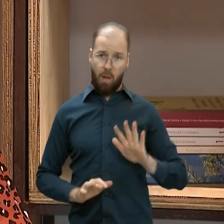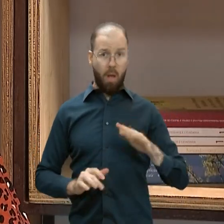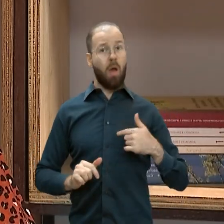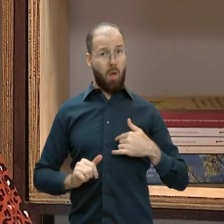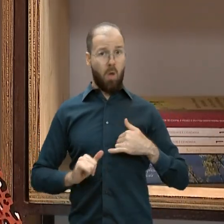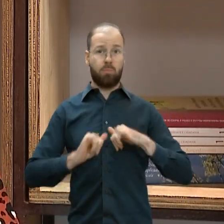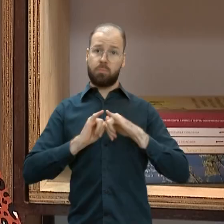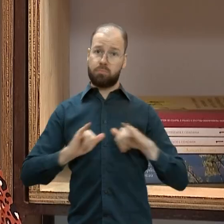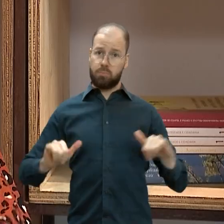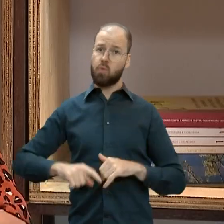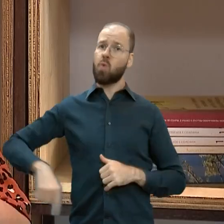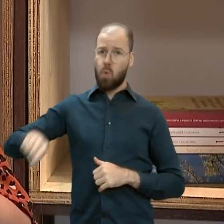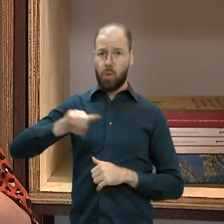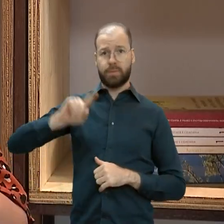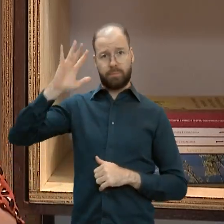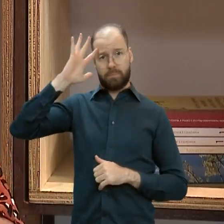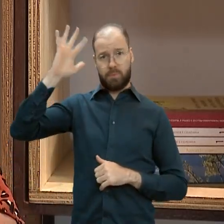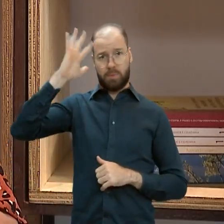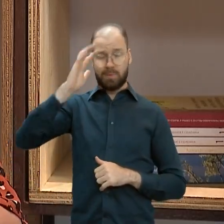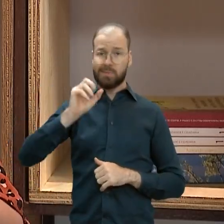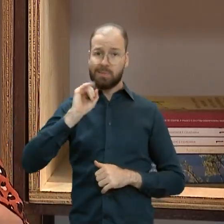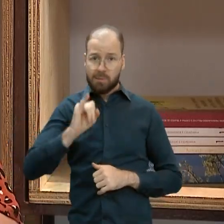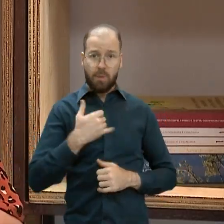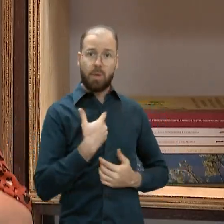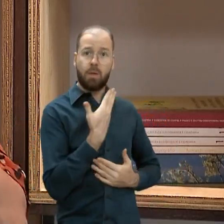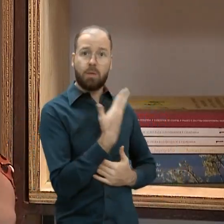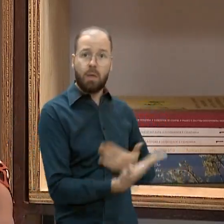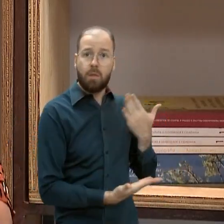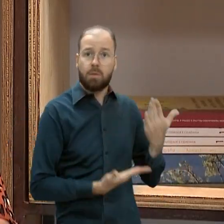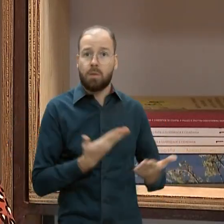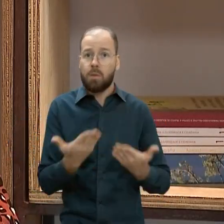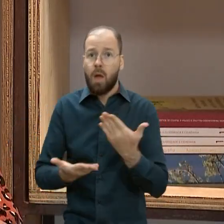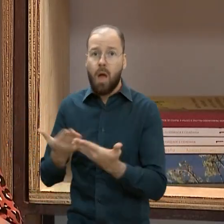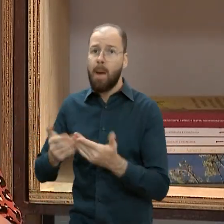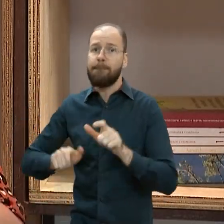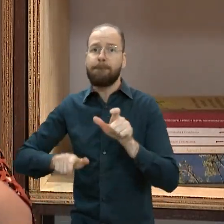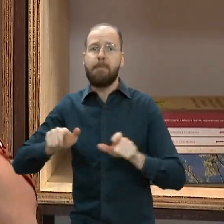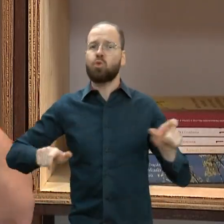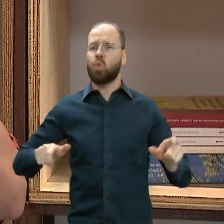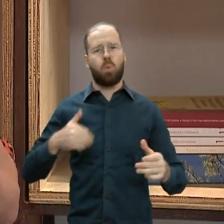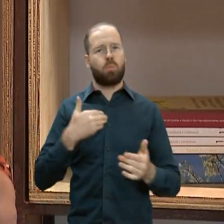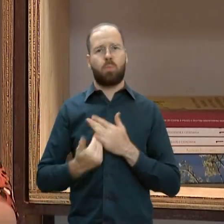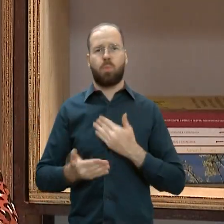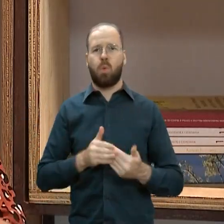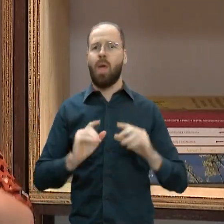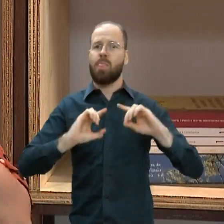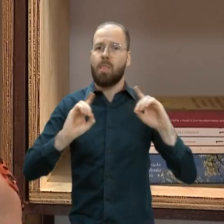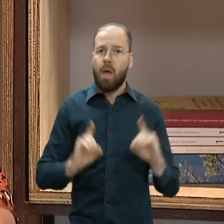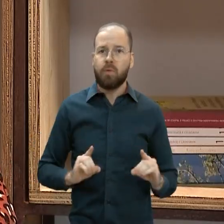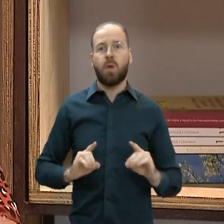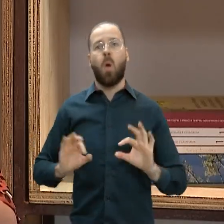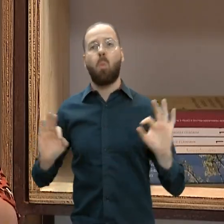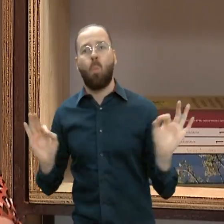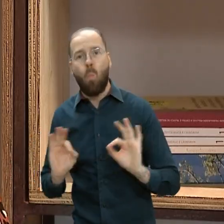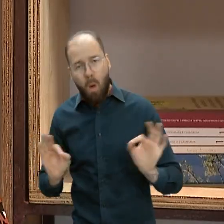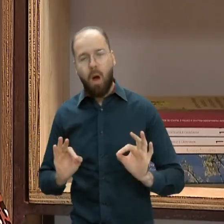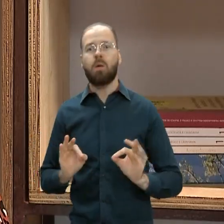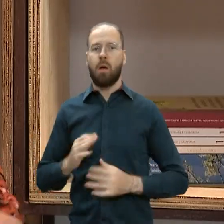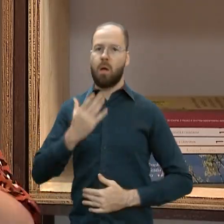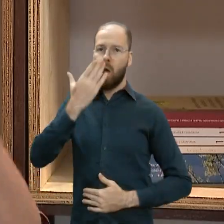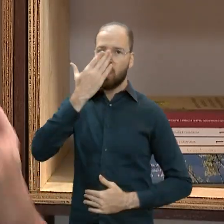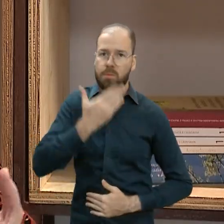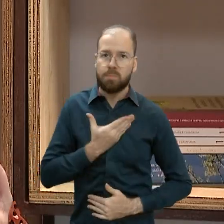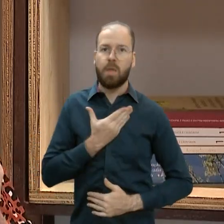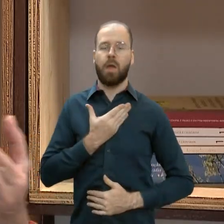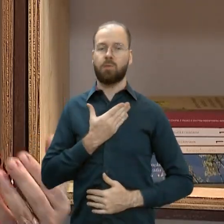todo mundo realmente tratasse as pessoas com dignidade, com qualidade, com atenção, assim por diante,